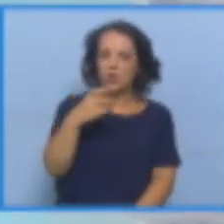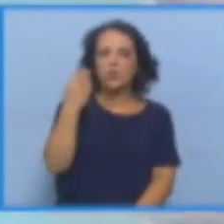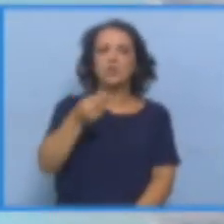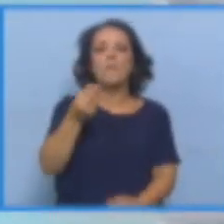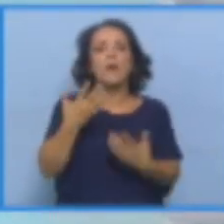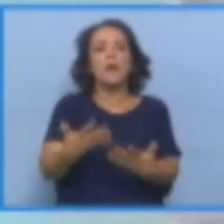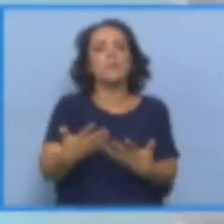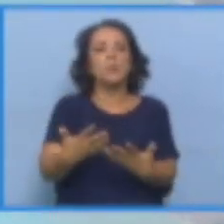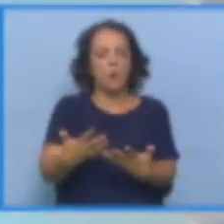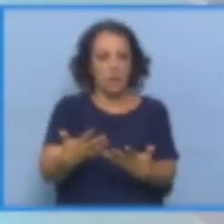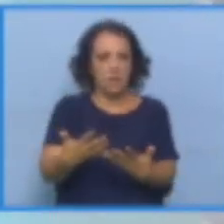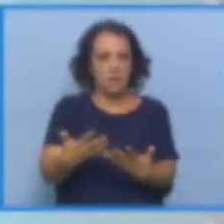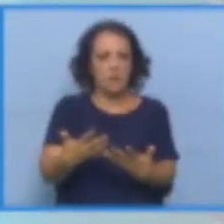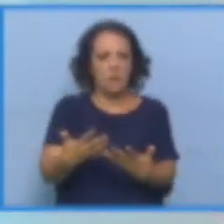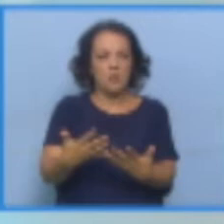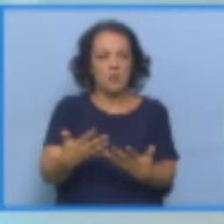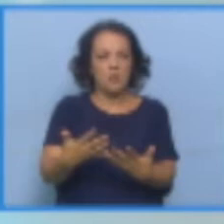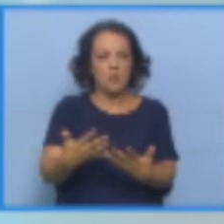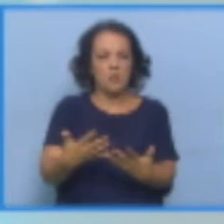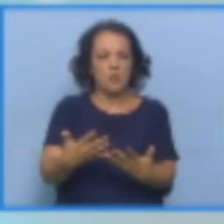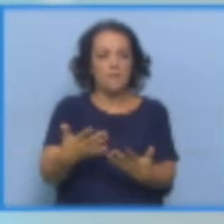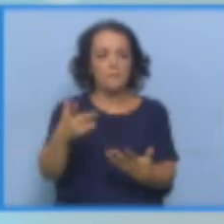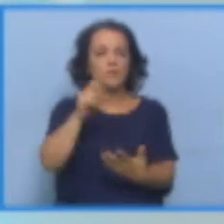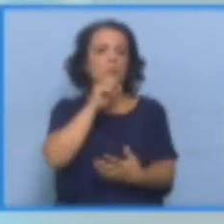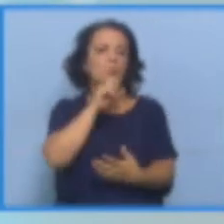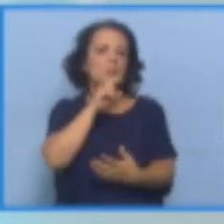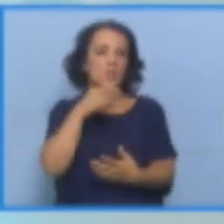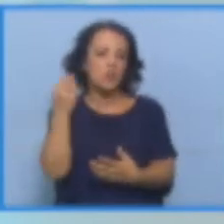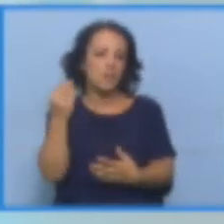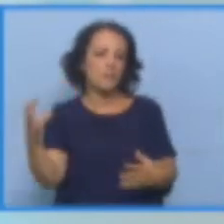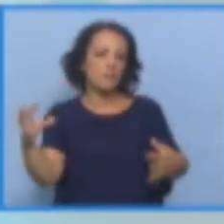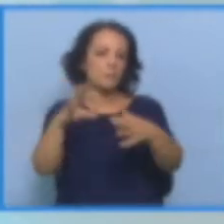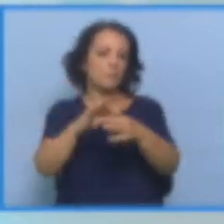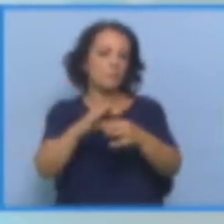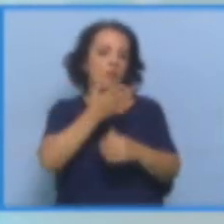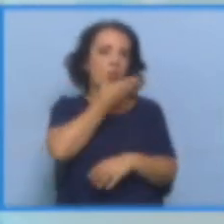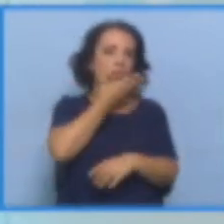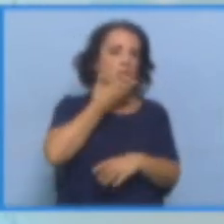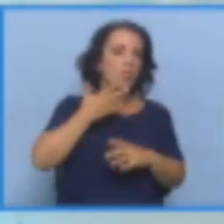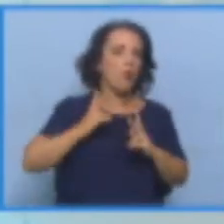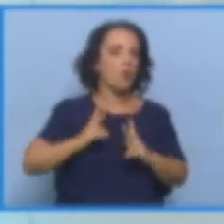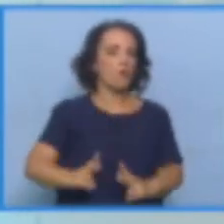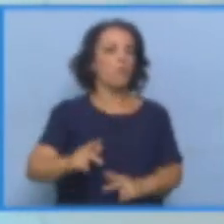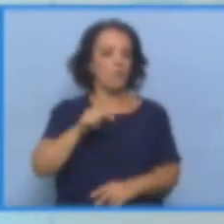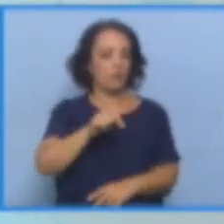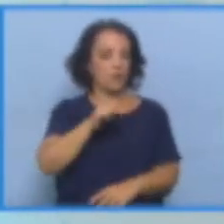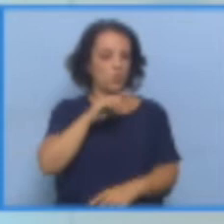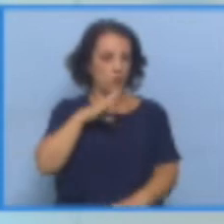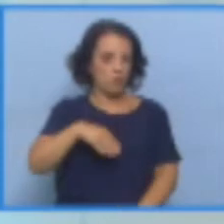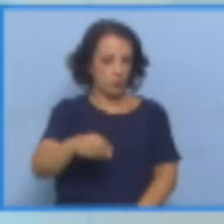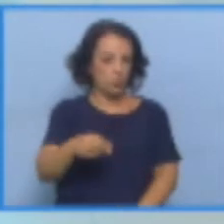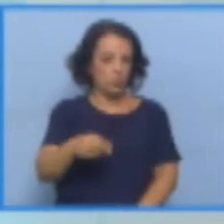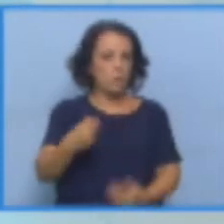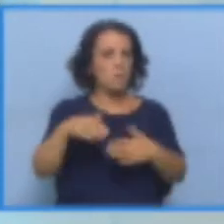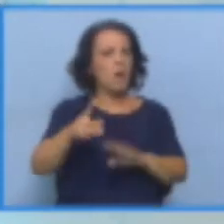hoje, que aparentemente poderíamos associá-los ao conforto, às seguranças que este mundo pode oferecer, mas cada vez